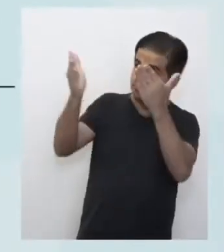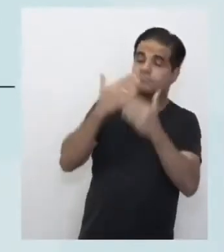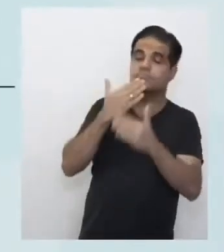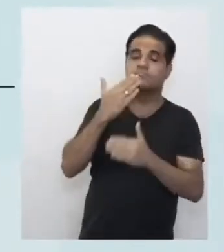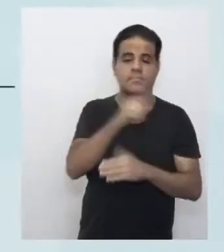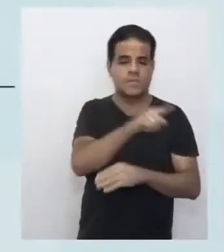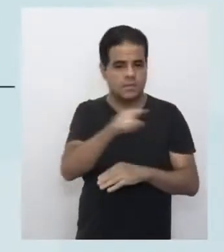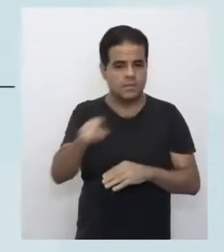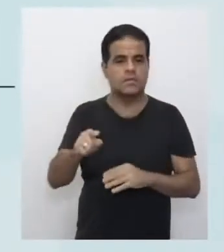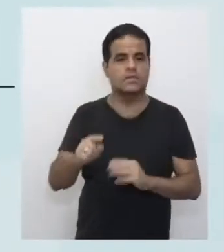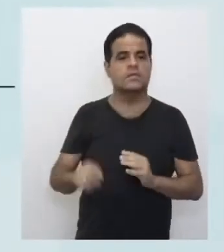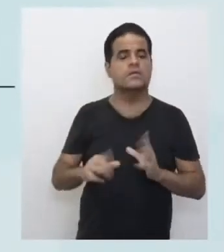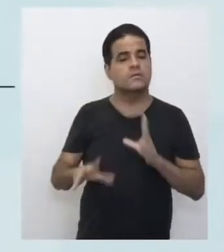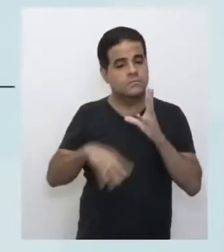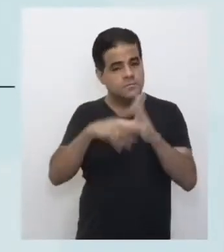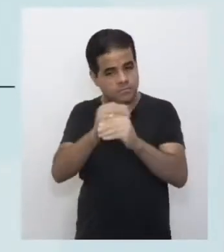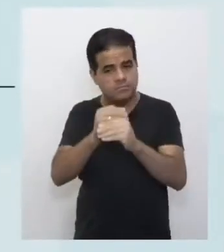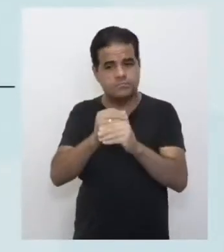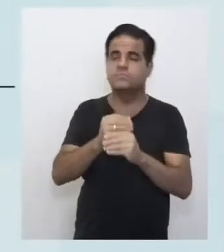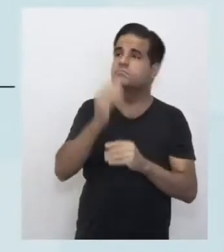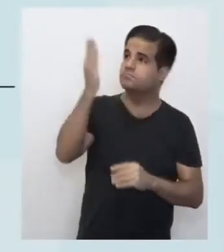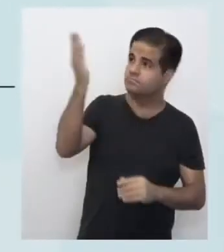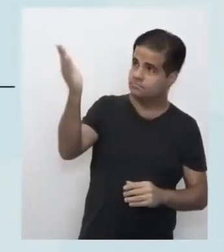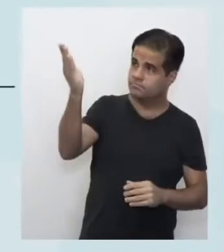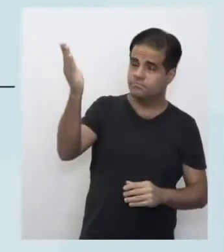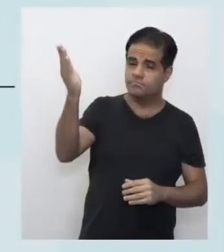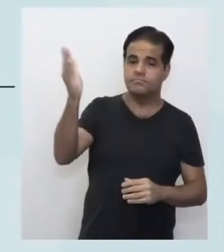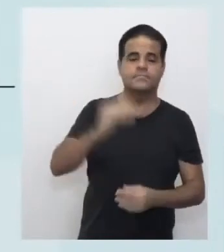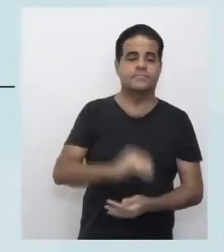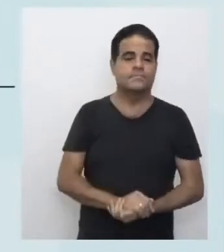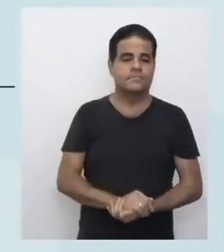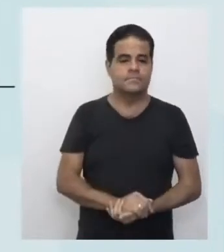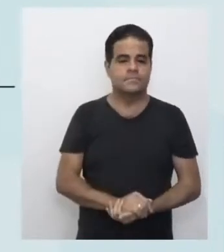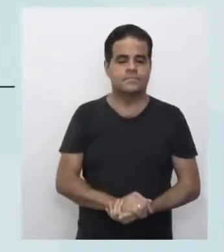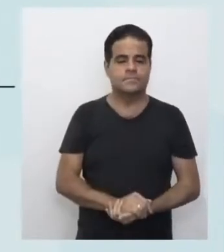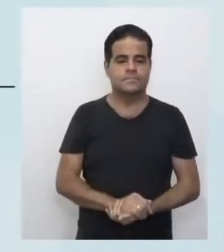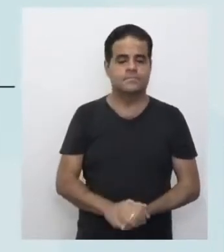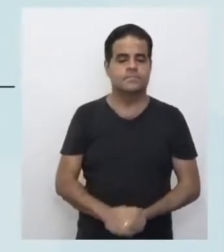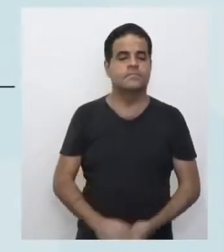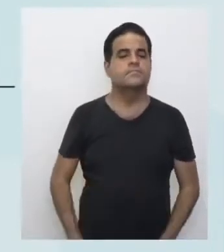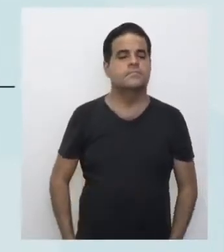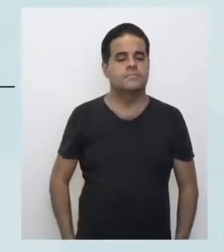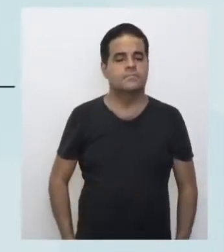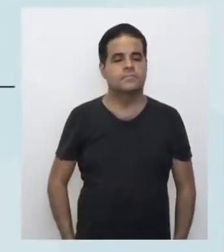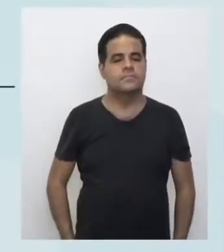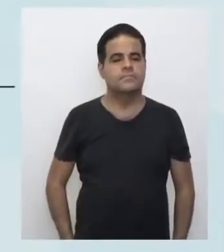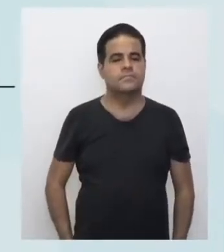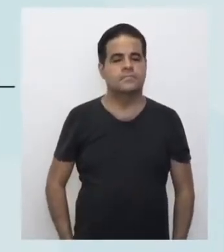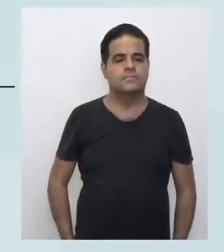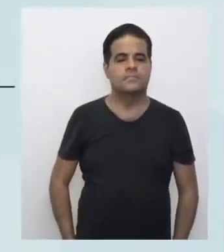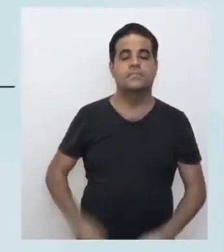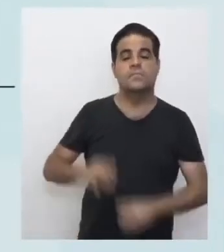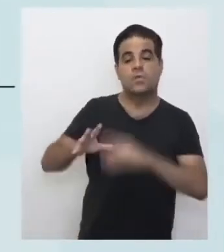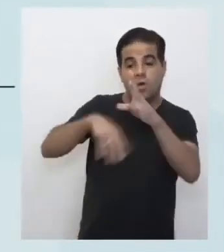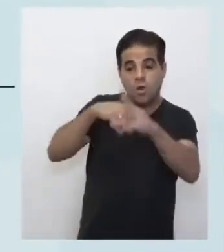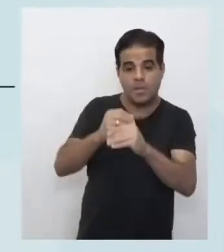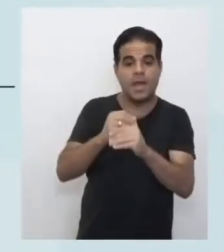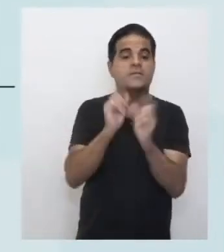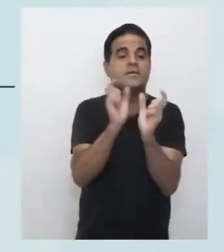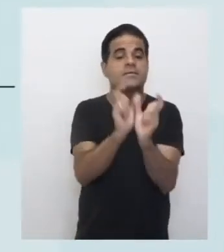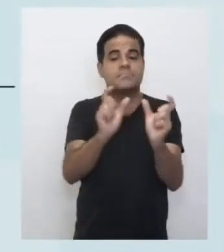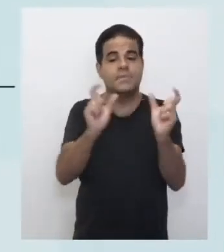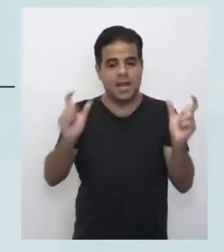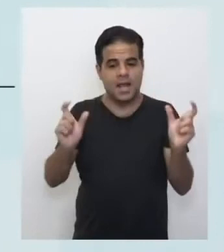vocês complete the sentences with the words from the box. Tá, complete as sentenças com as palavras